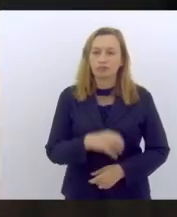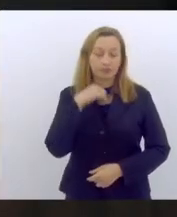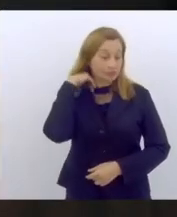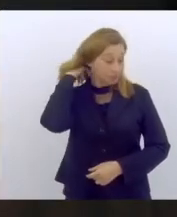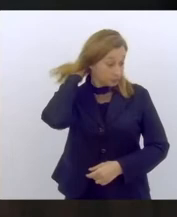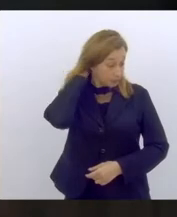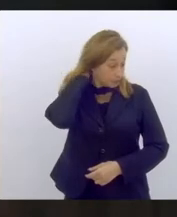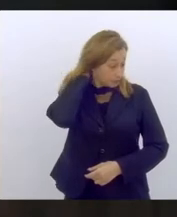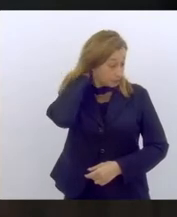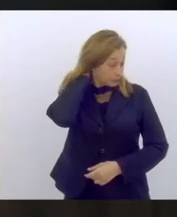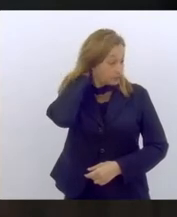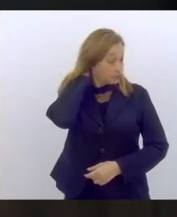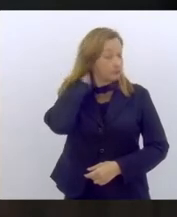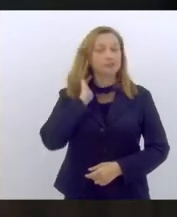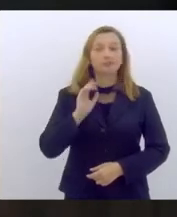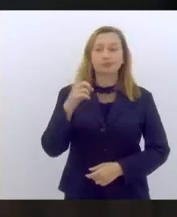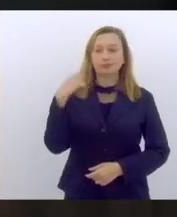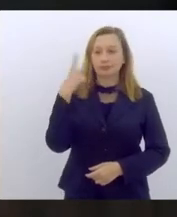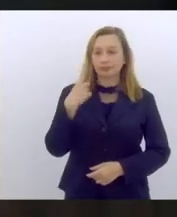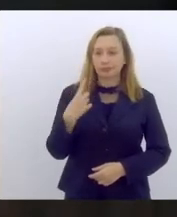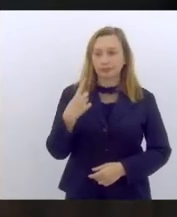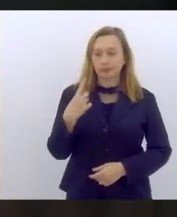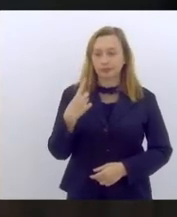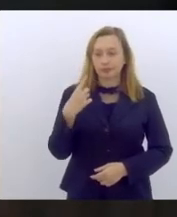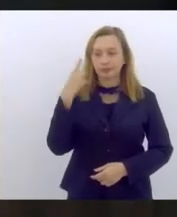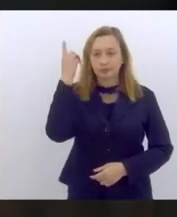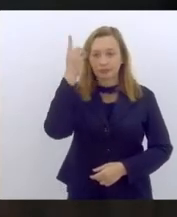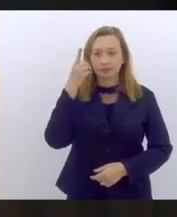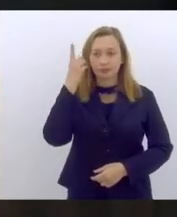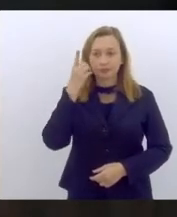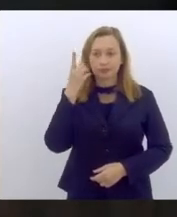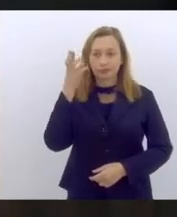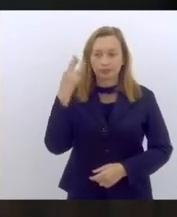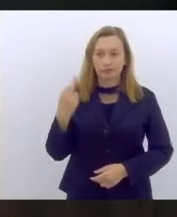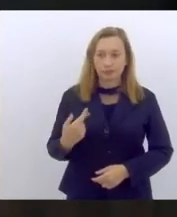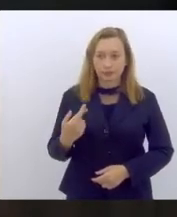Renata Tempo Perdido